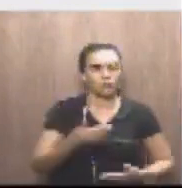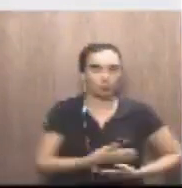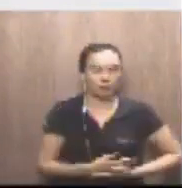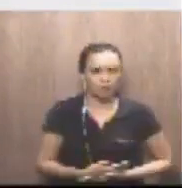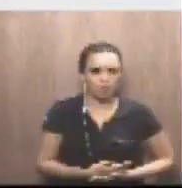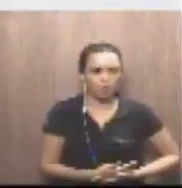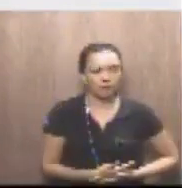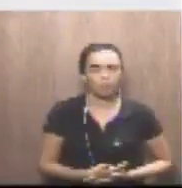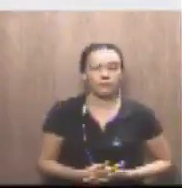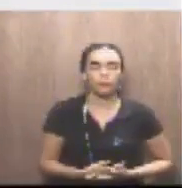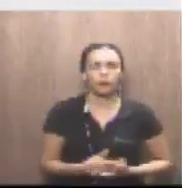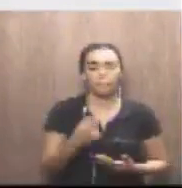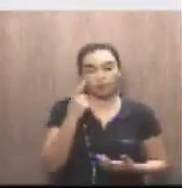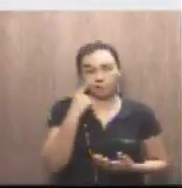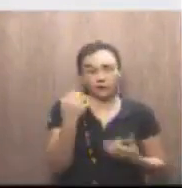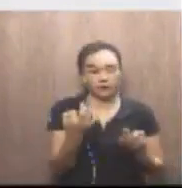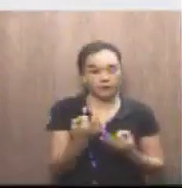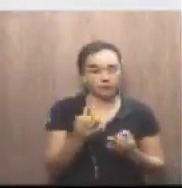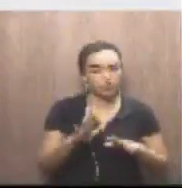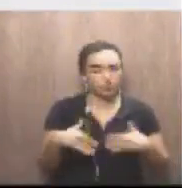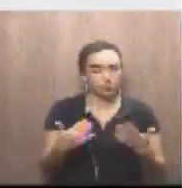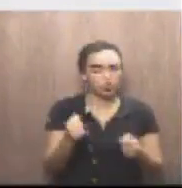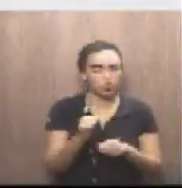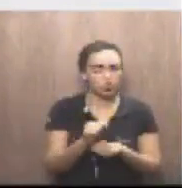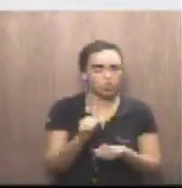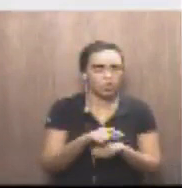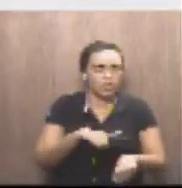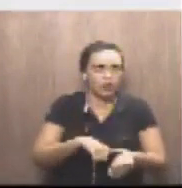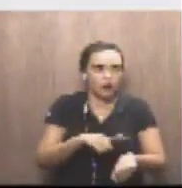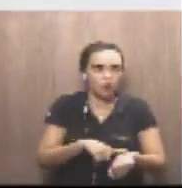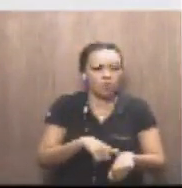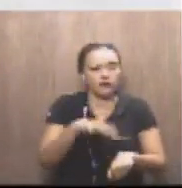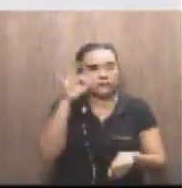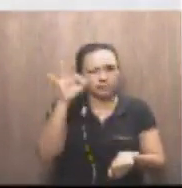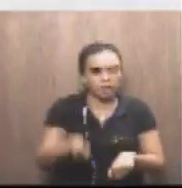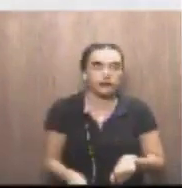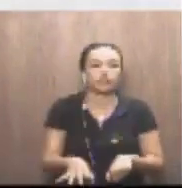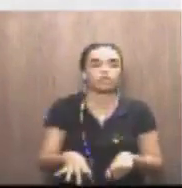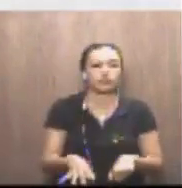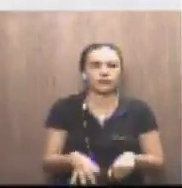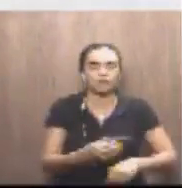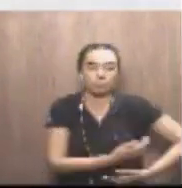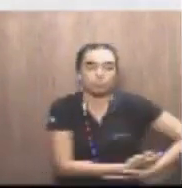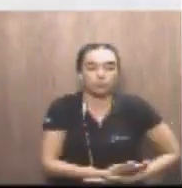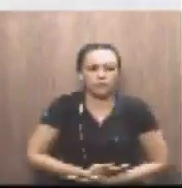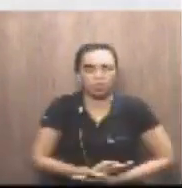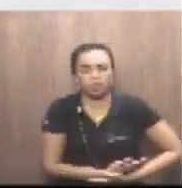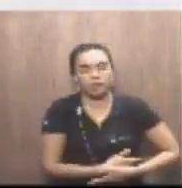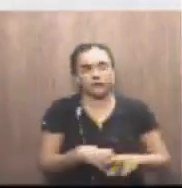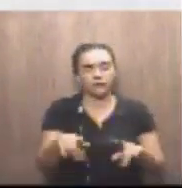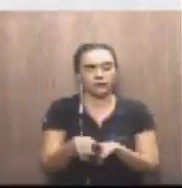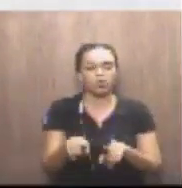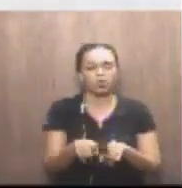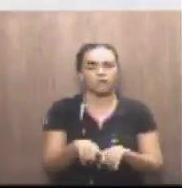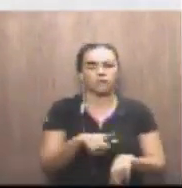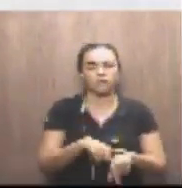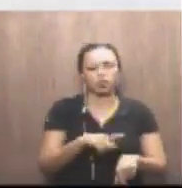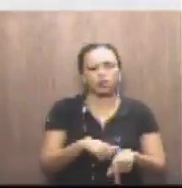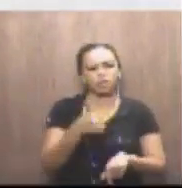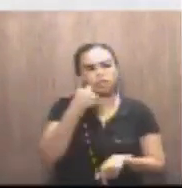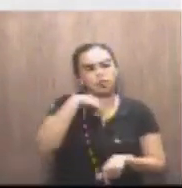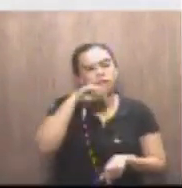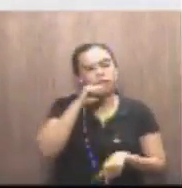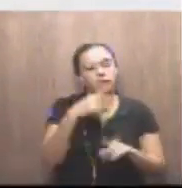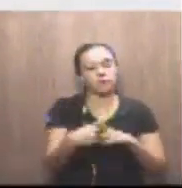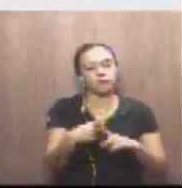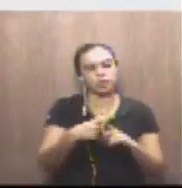de quando se espera, de quando se aguarda o tempo do bebê. E também o tempo da mãe. Porque